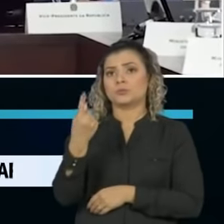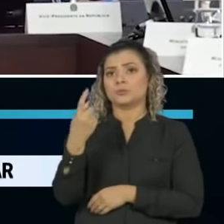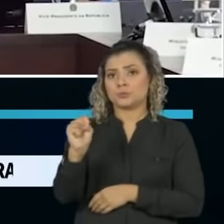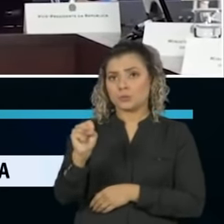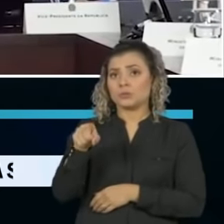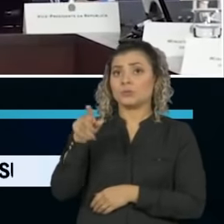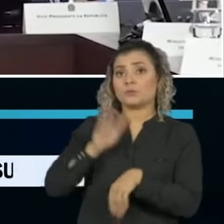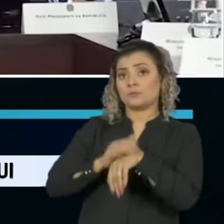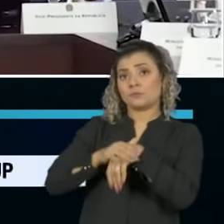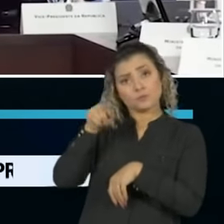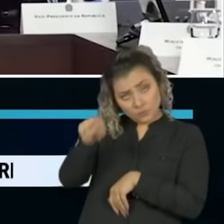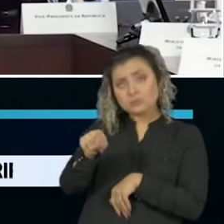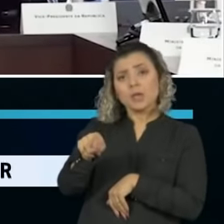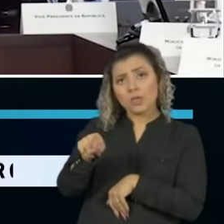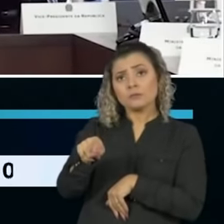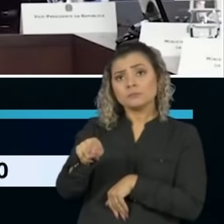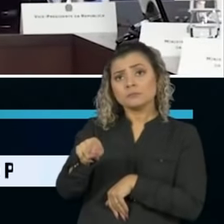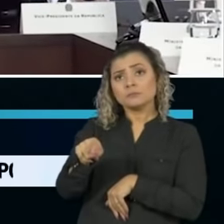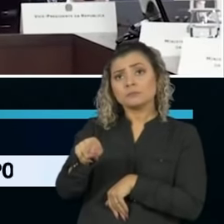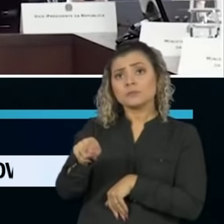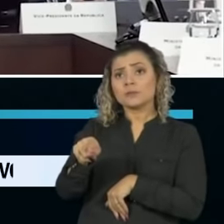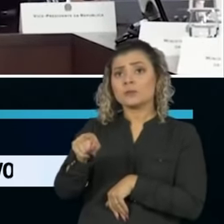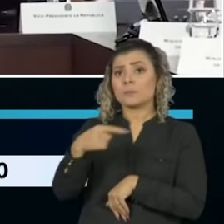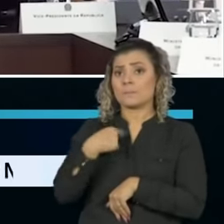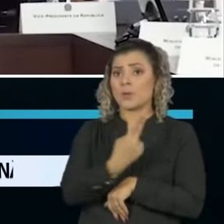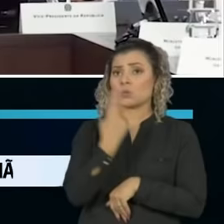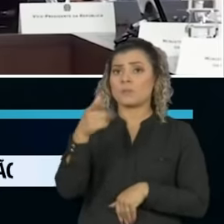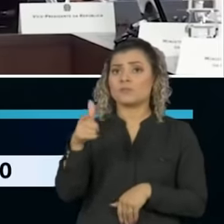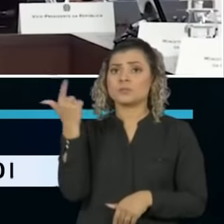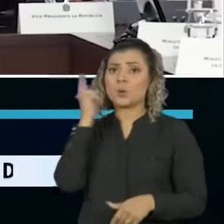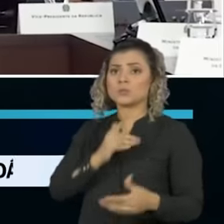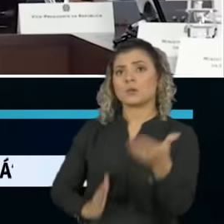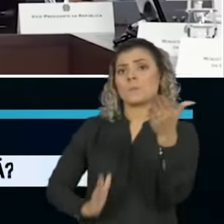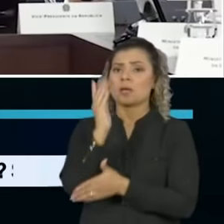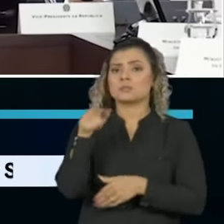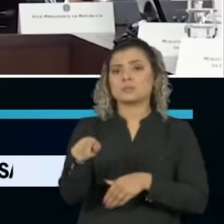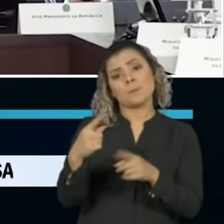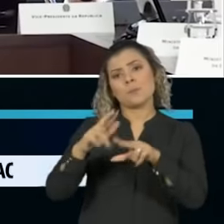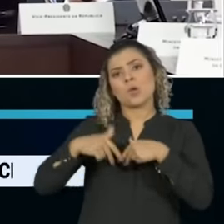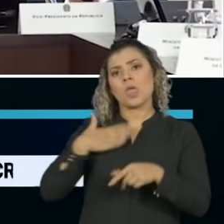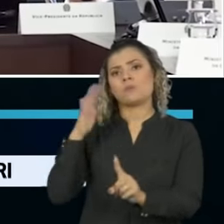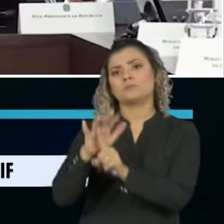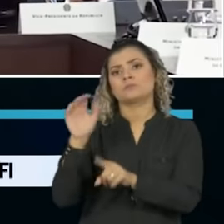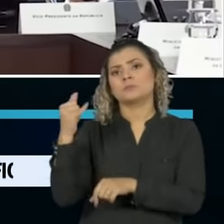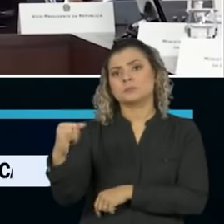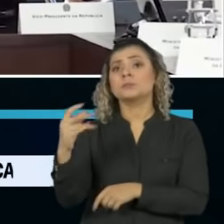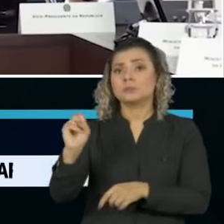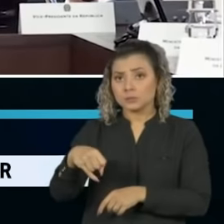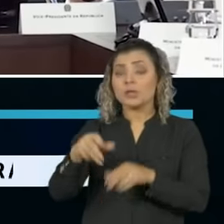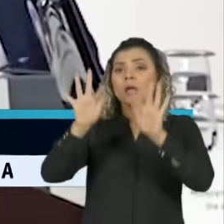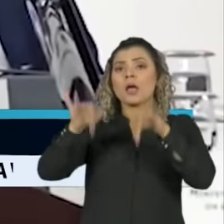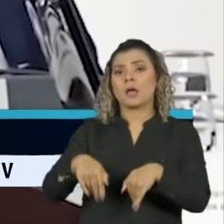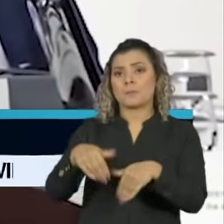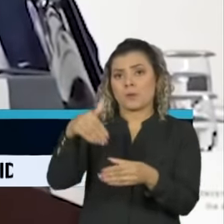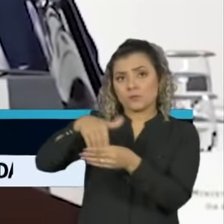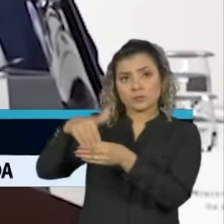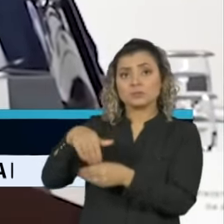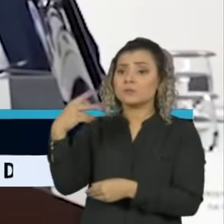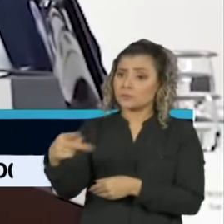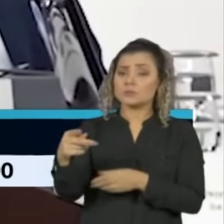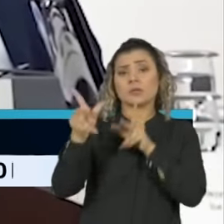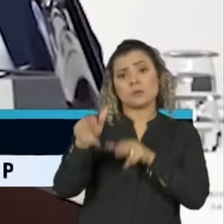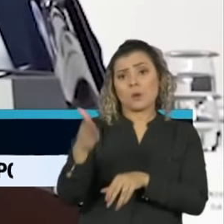onde Vossa Excelência apoderou-se do meu nome para se eleger governador. Acabando as eleições, como fizeste com outro no